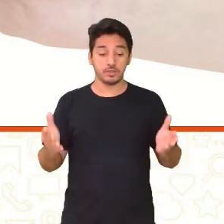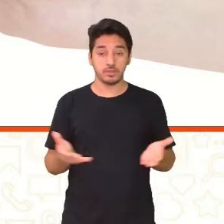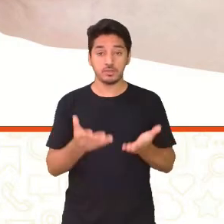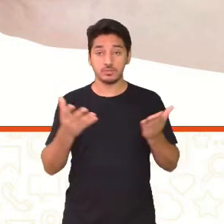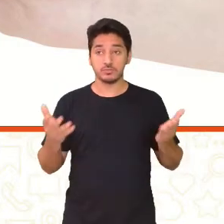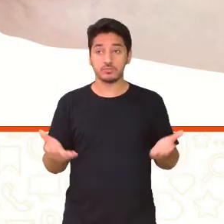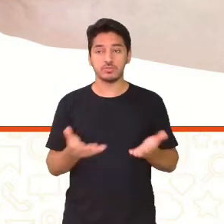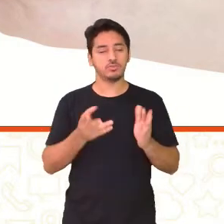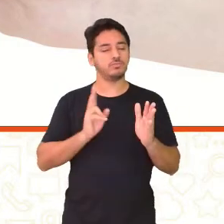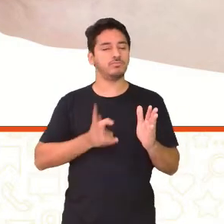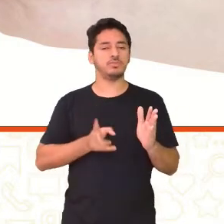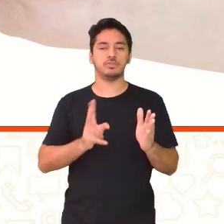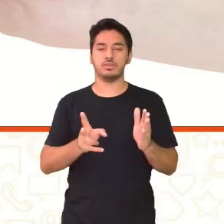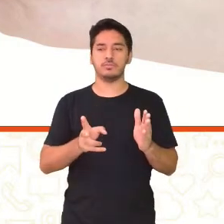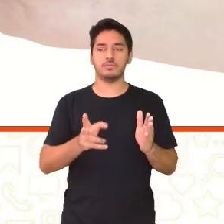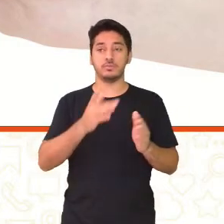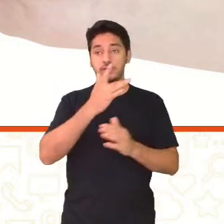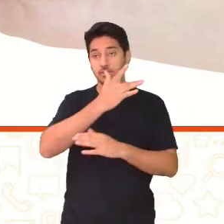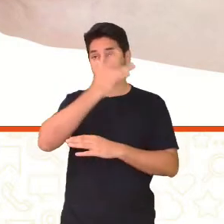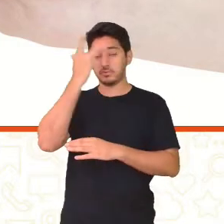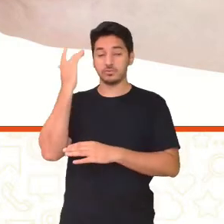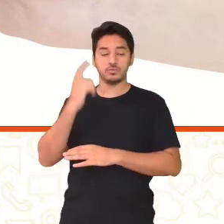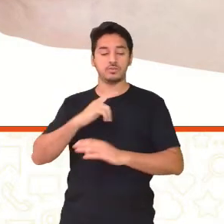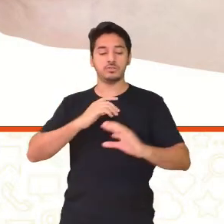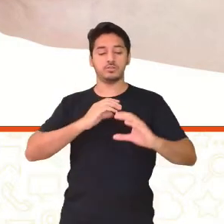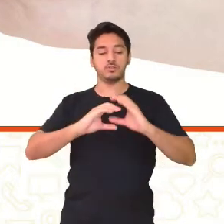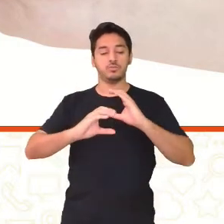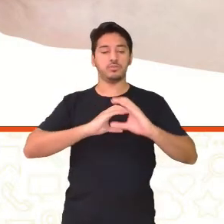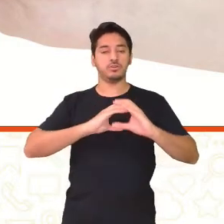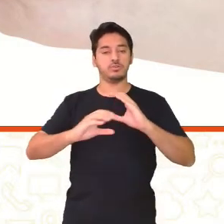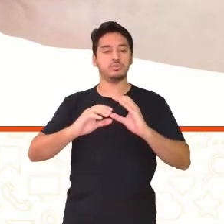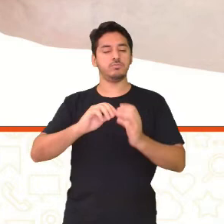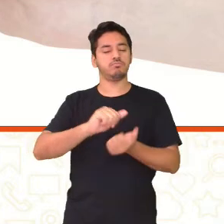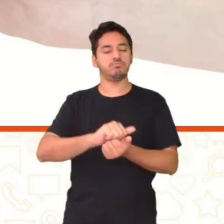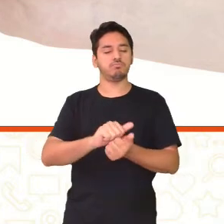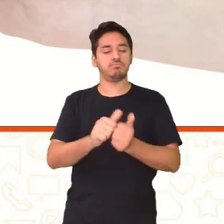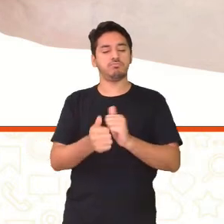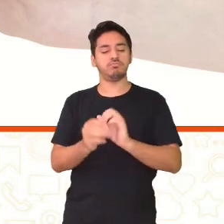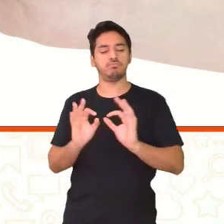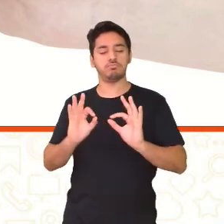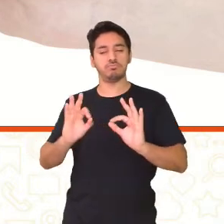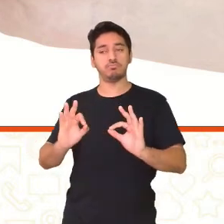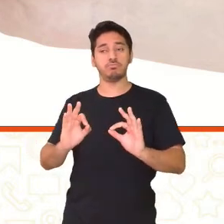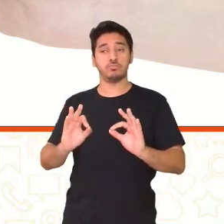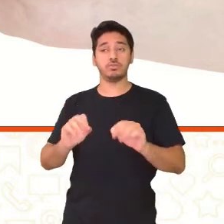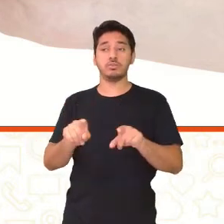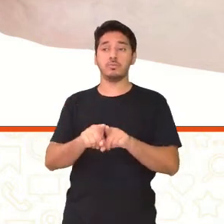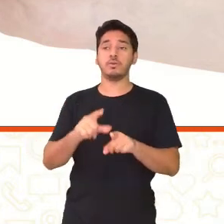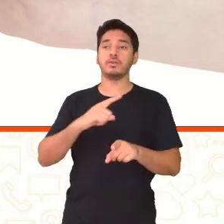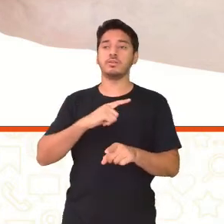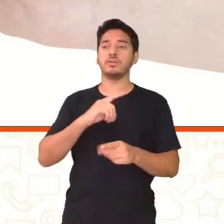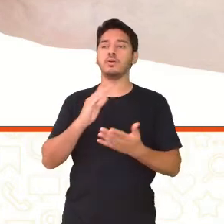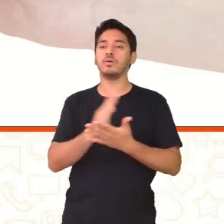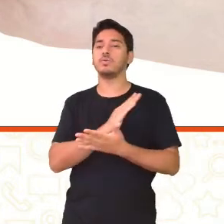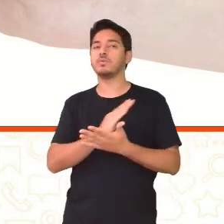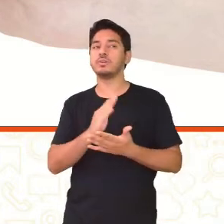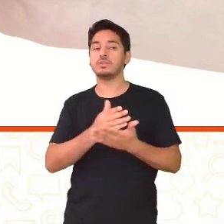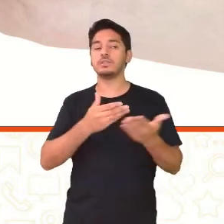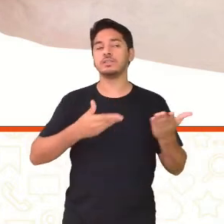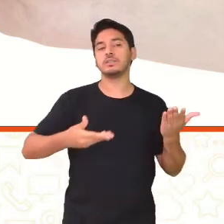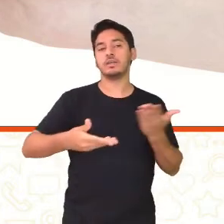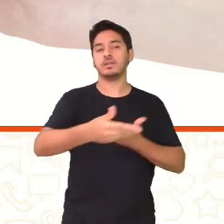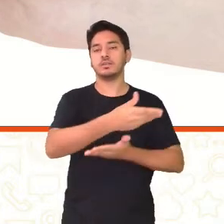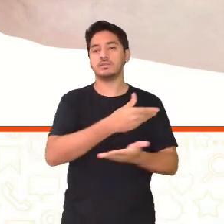Estimulação constante de pessoas que se comuniquem de forma adequada e que proporcionem situações de